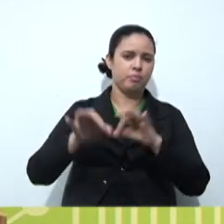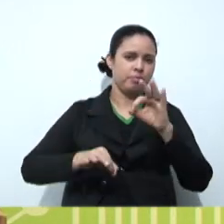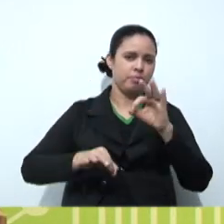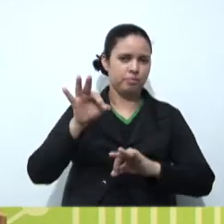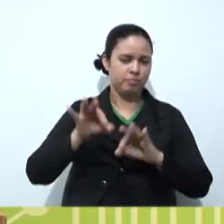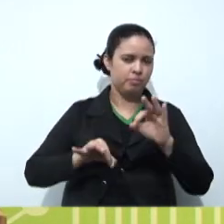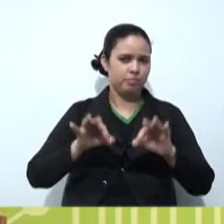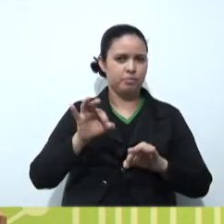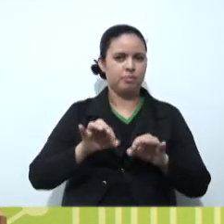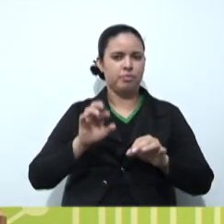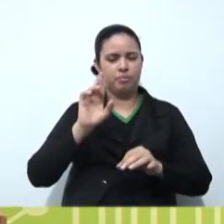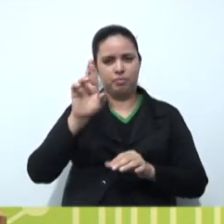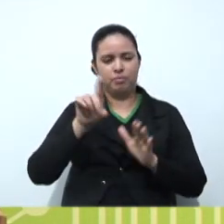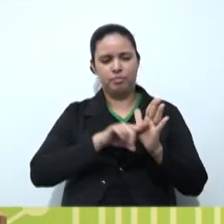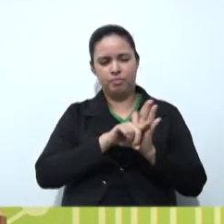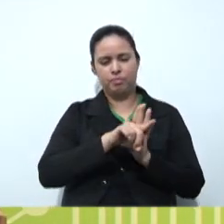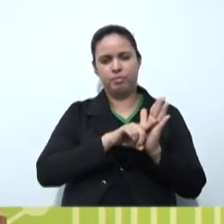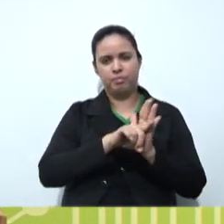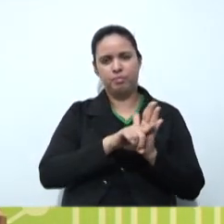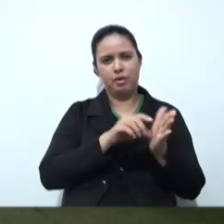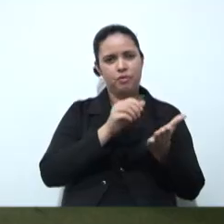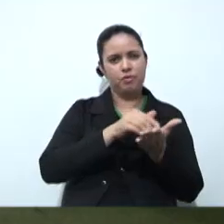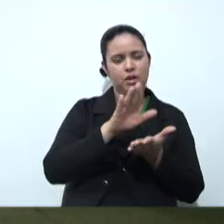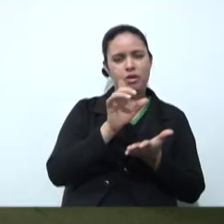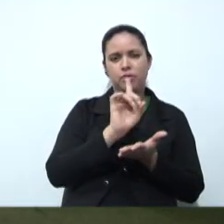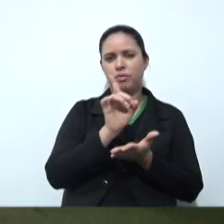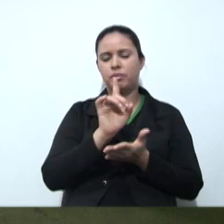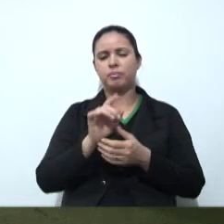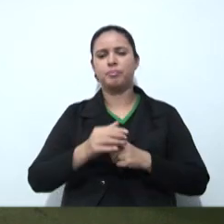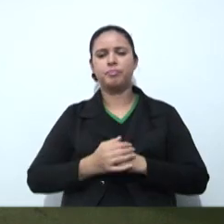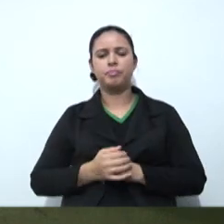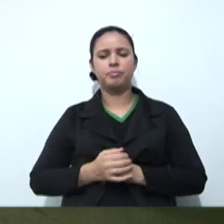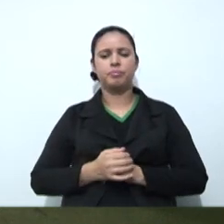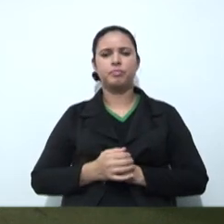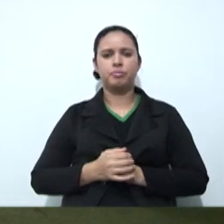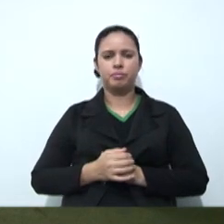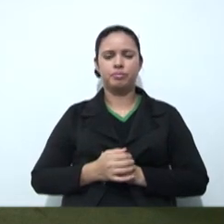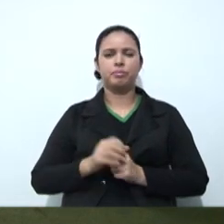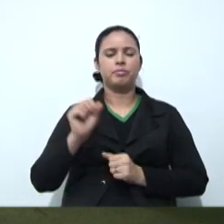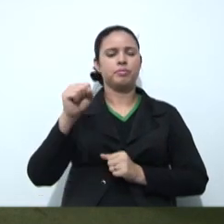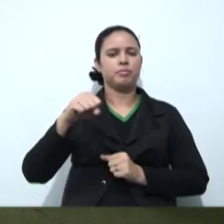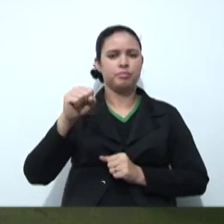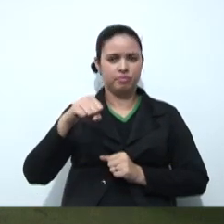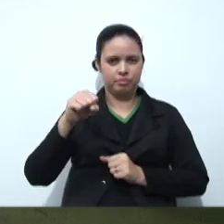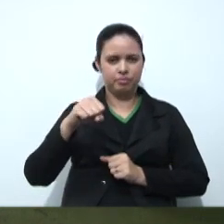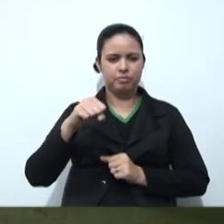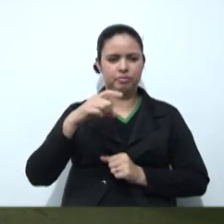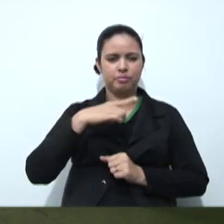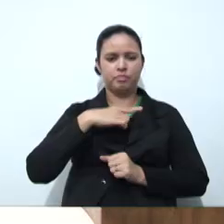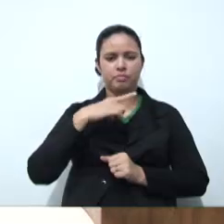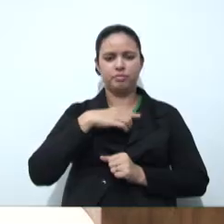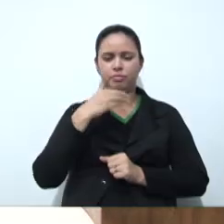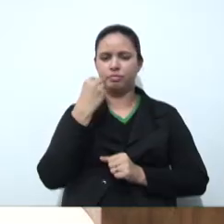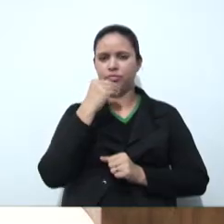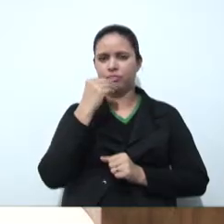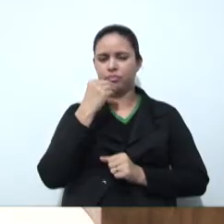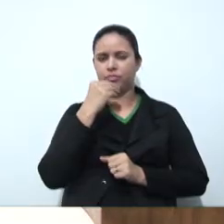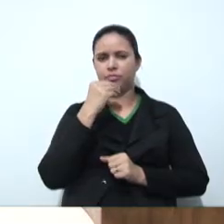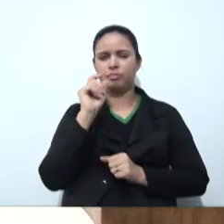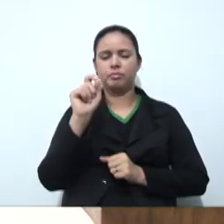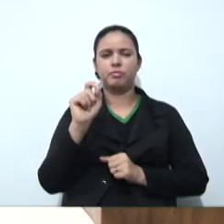mais poder continuar na empresa. Não é isso, professor Marcos? É desse jeito, né? É isso aí, professor Alberto. Quero aproveitar a